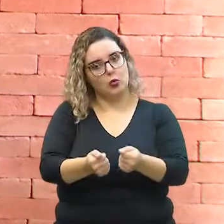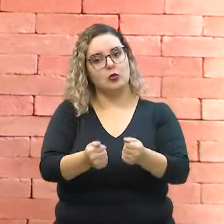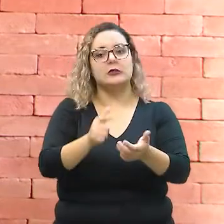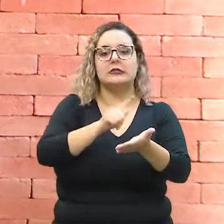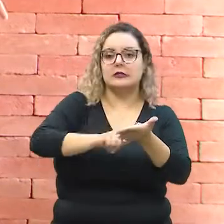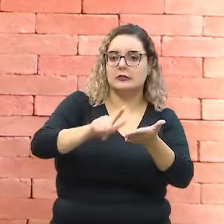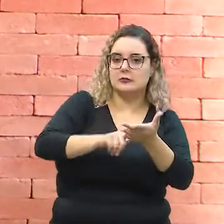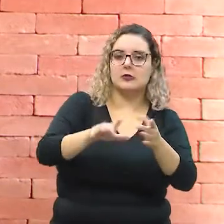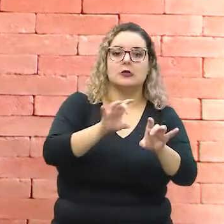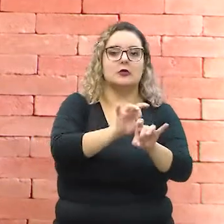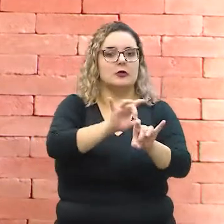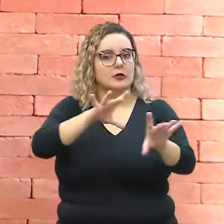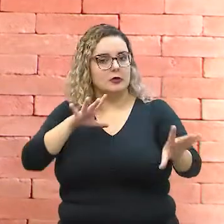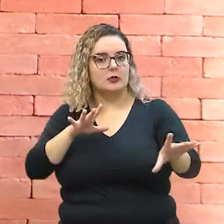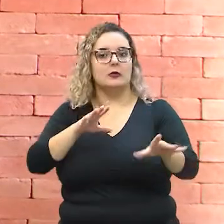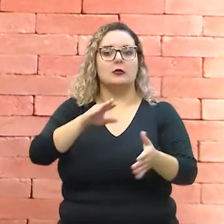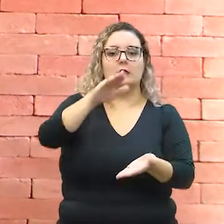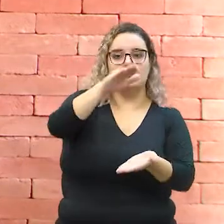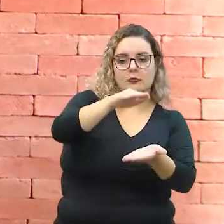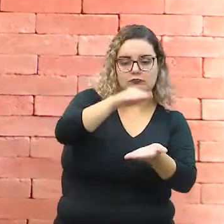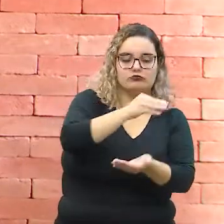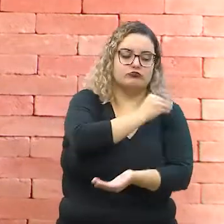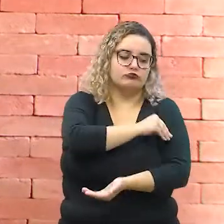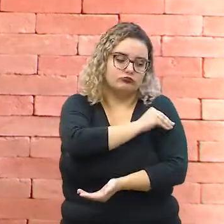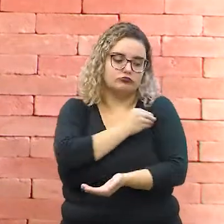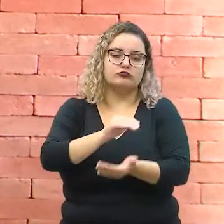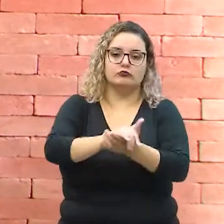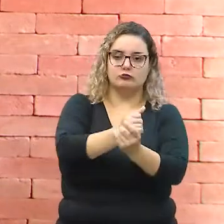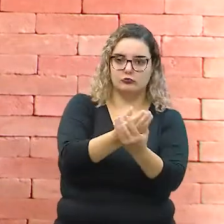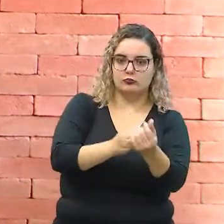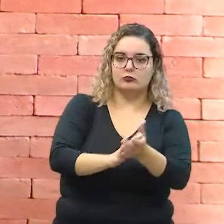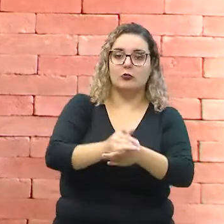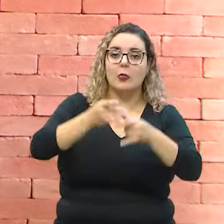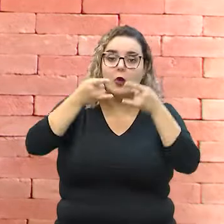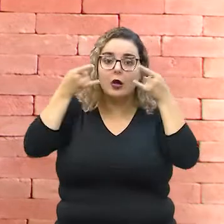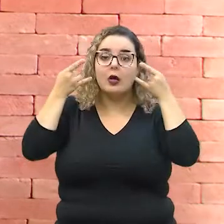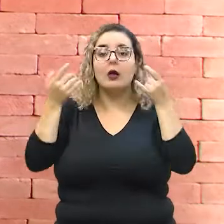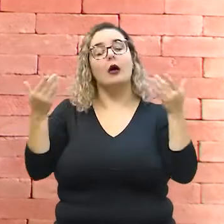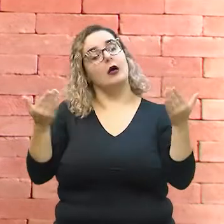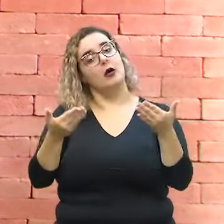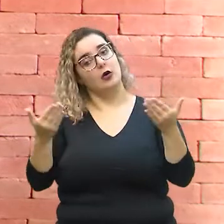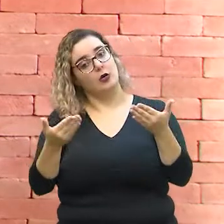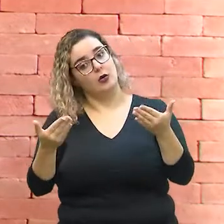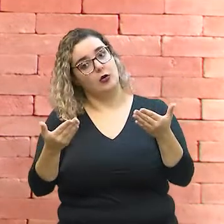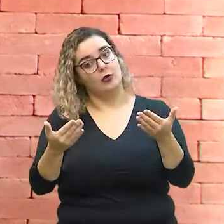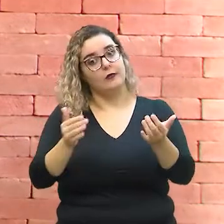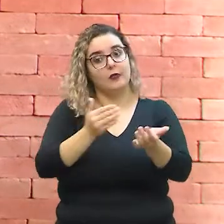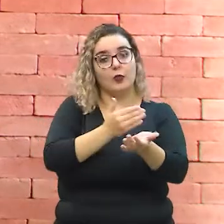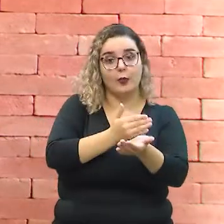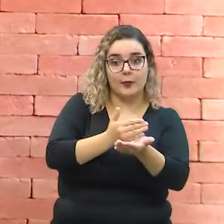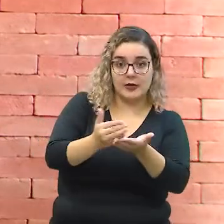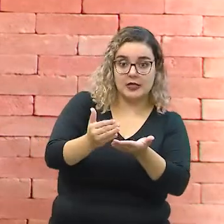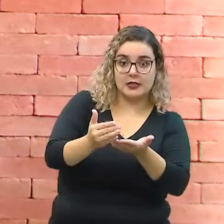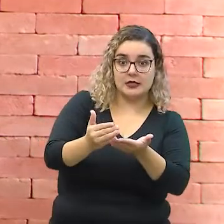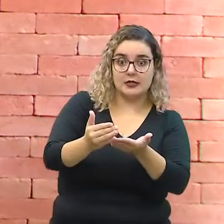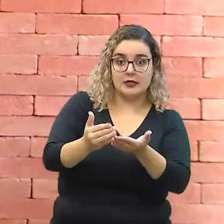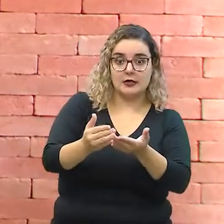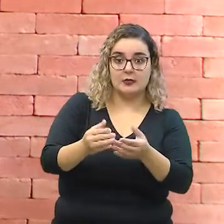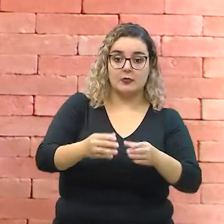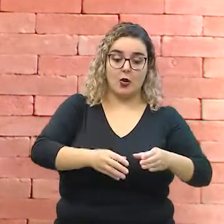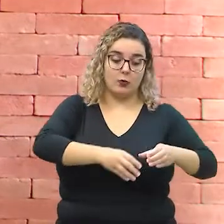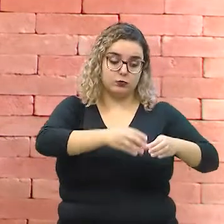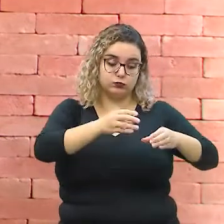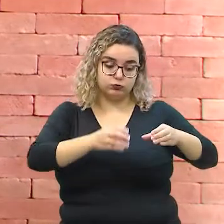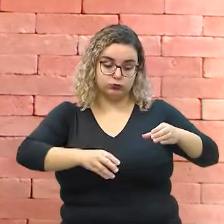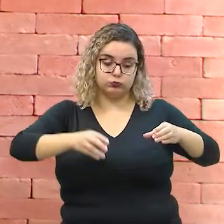higienização, distanciamento, álcool em gel, máscara. E agora eu vou experimentar aqui. Vou começar pela abobrinha,